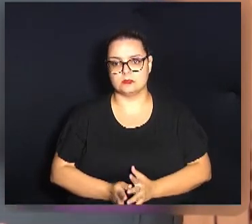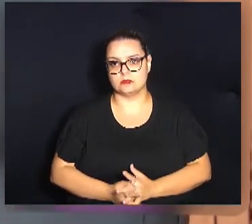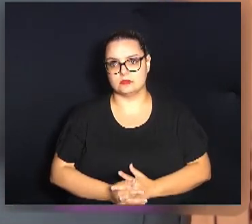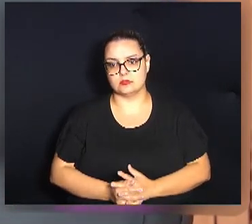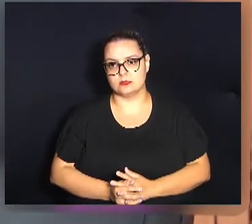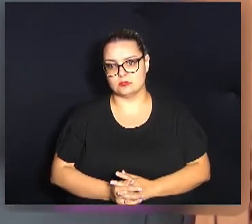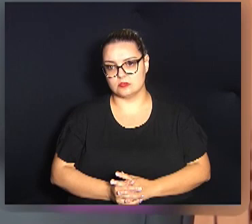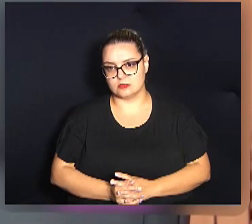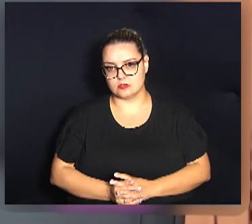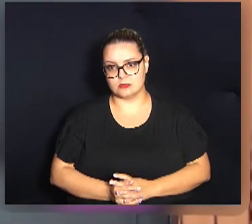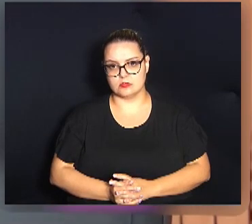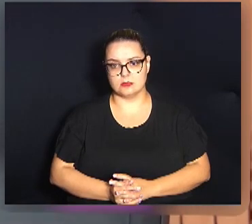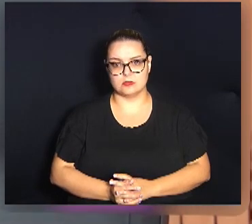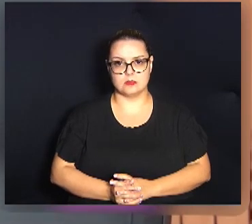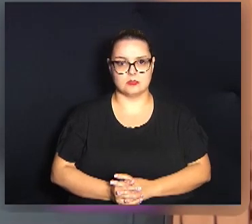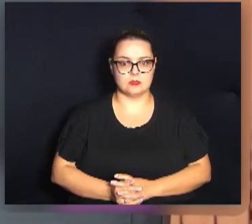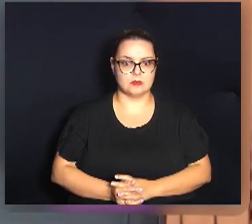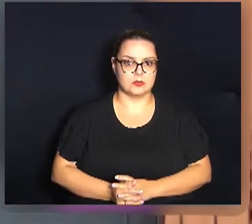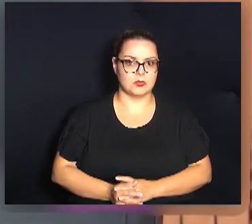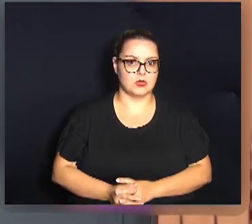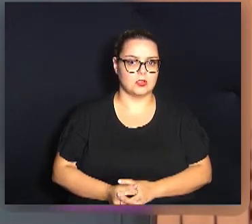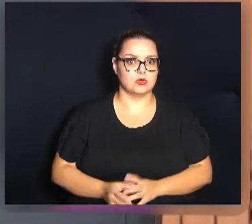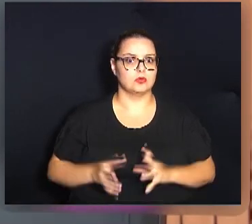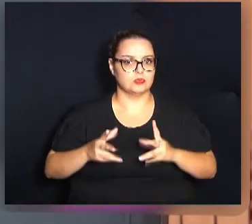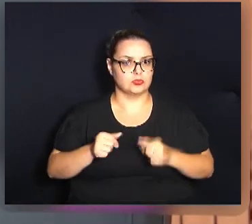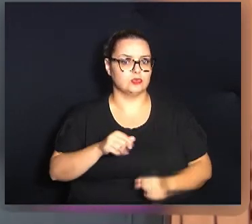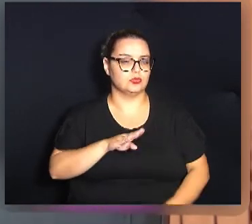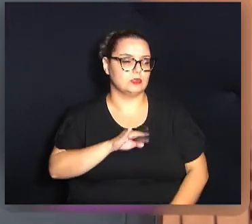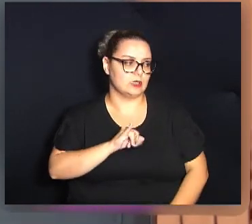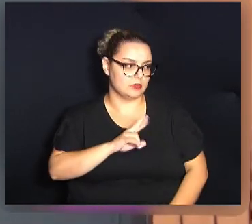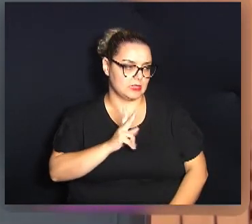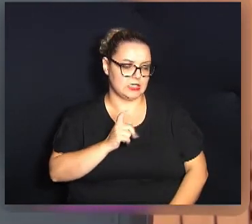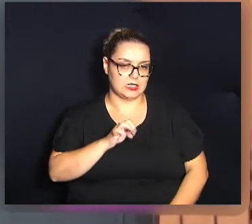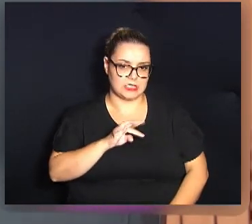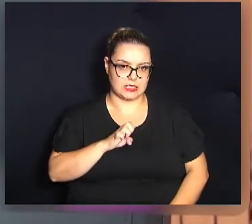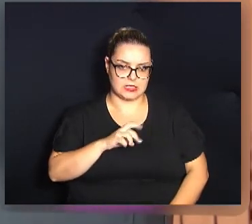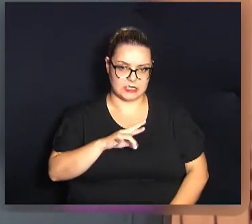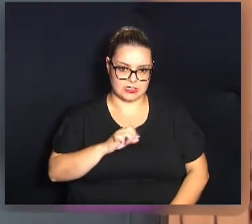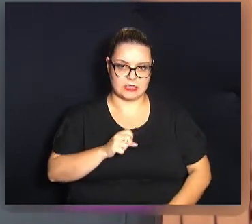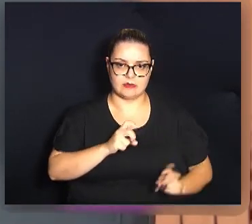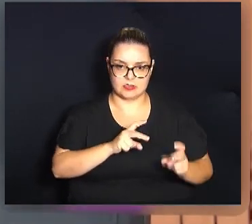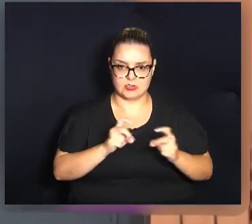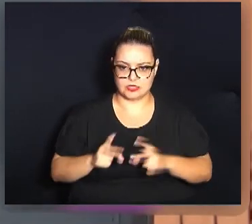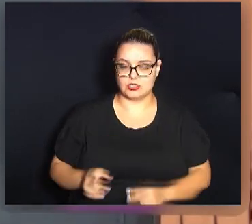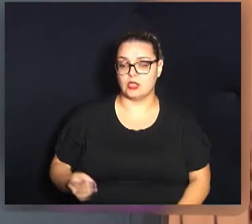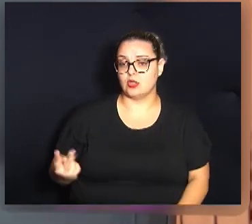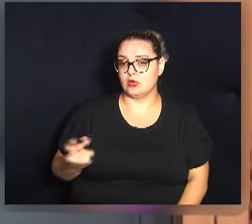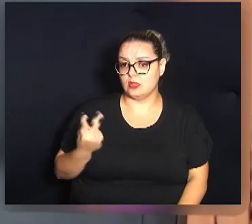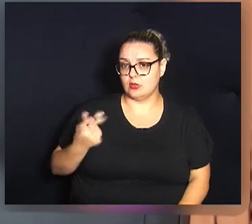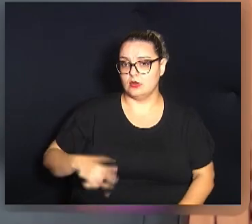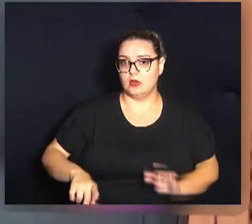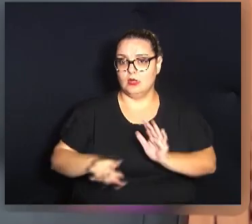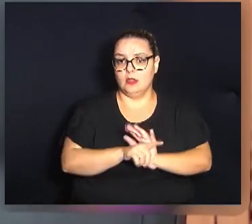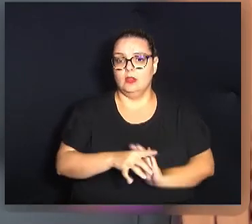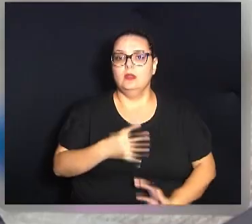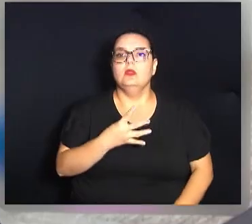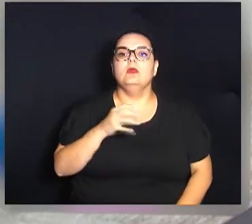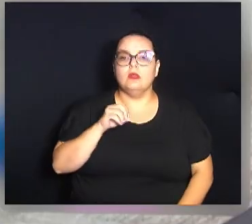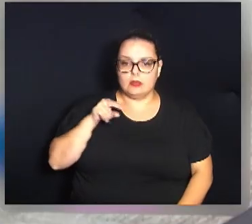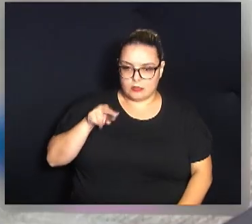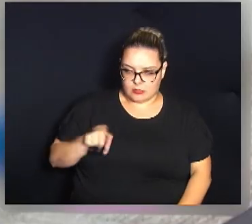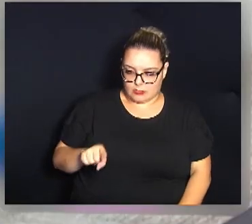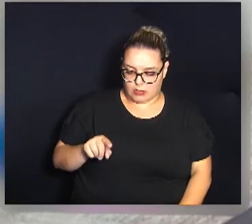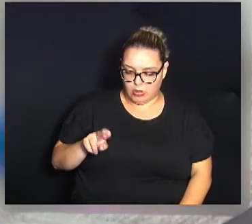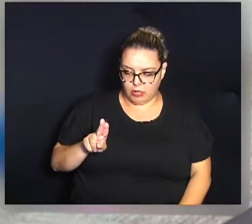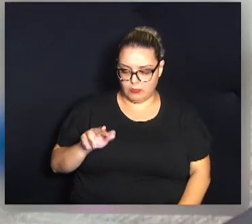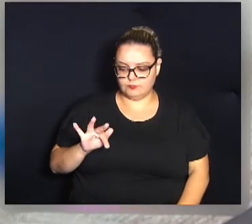a bilheteria, né? Sobre a bilheteria vendida e o valor do prêmio. O valor do prêmio que a gente está colocando na lei é 40 mil UFICs. Por